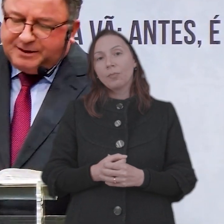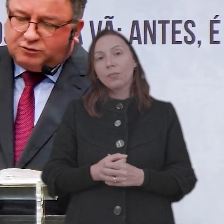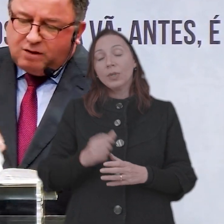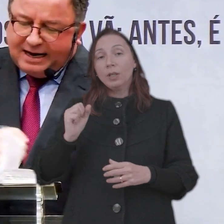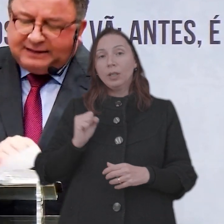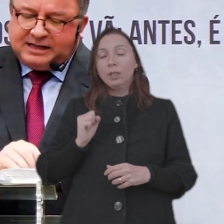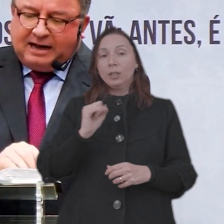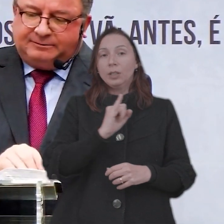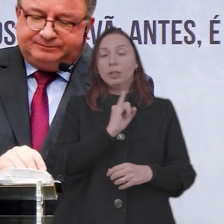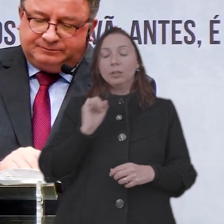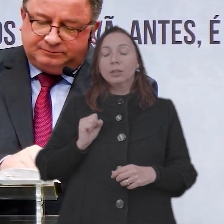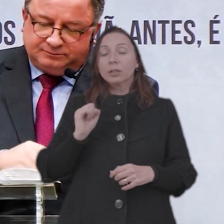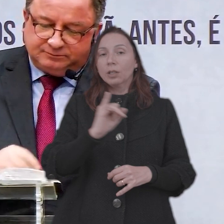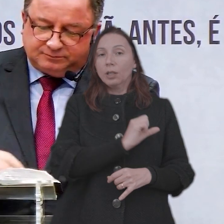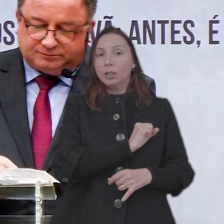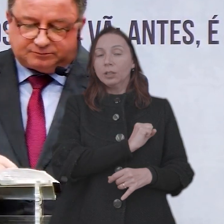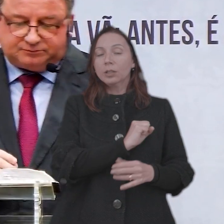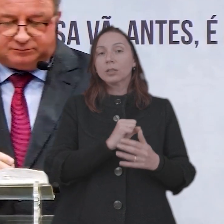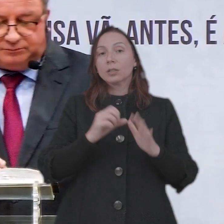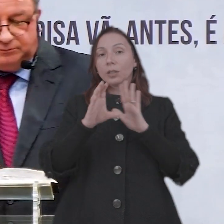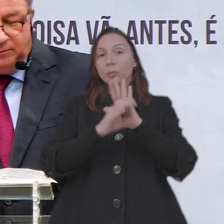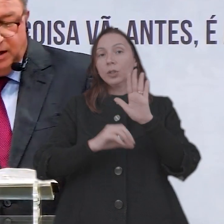Isaías capítulo 40,